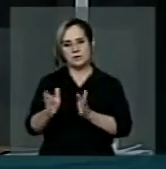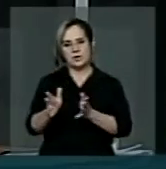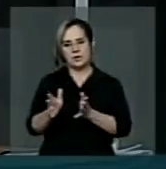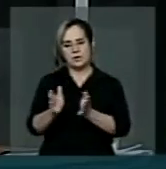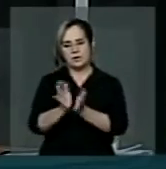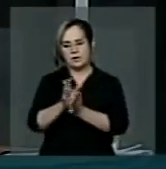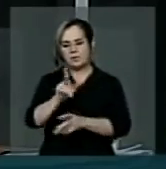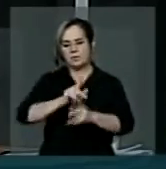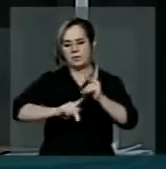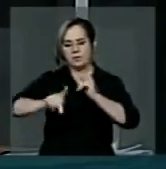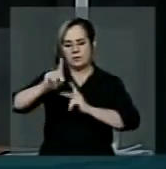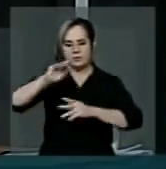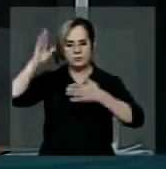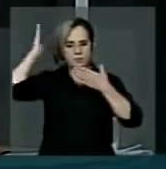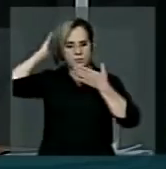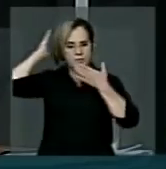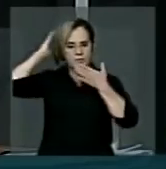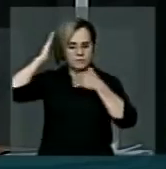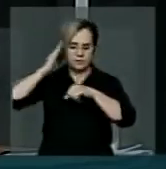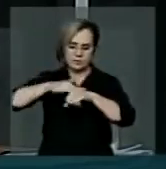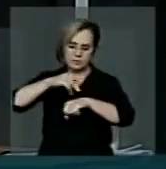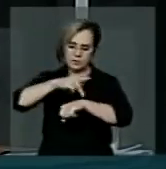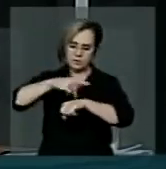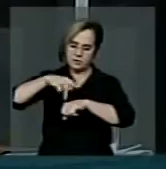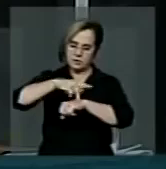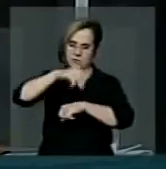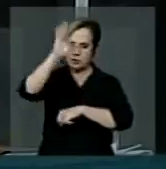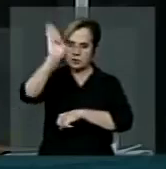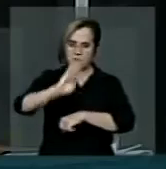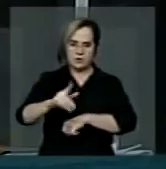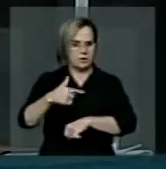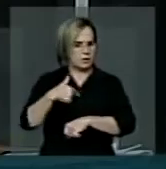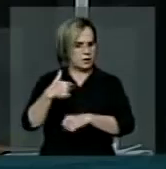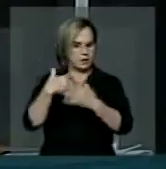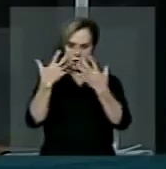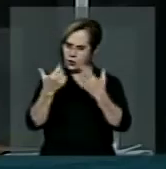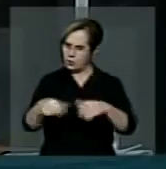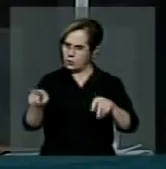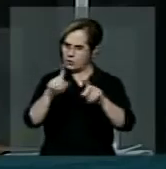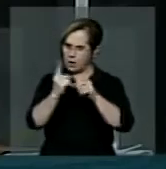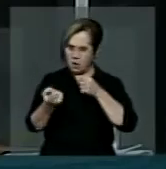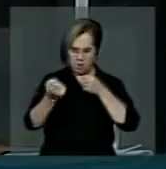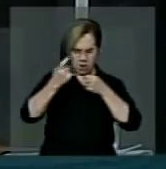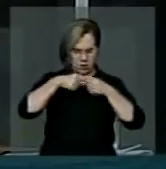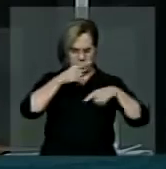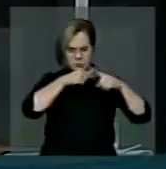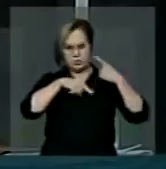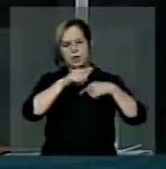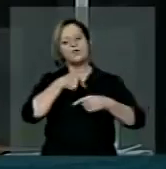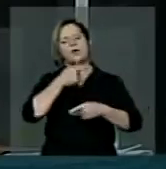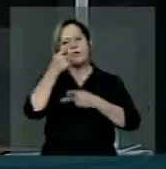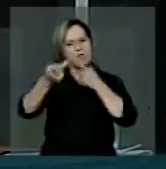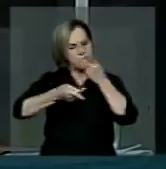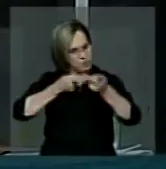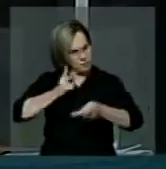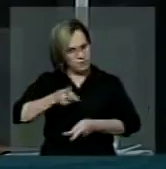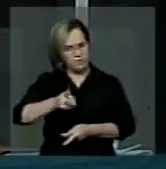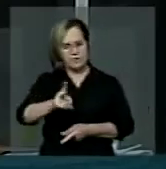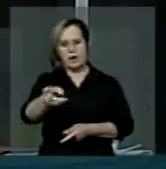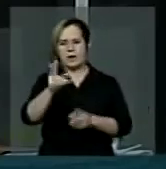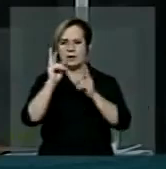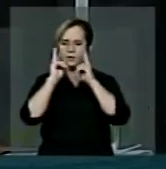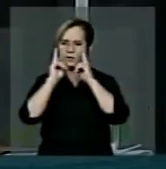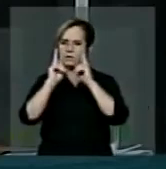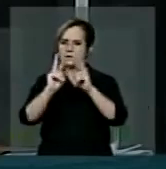povos indígenas no nosso país, e que não vou tolerar retrocesso, vou me pronunciar sempre que ouvir